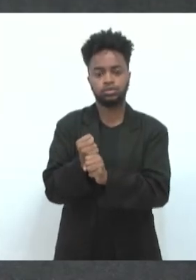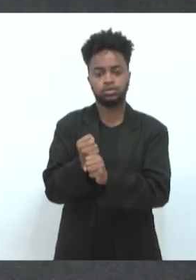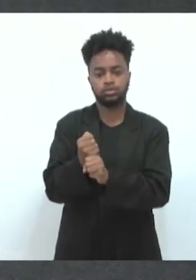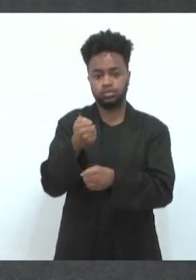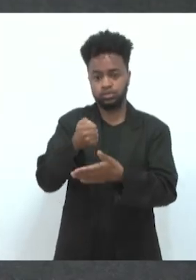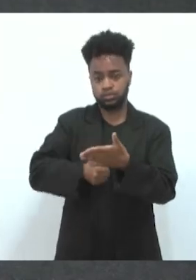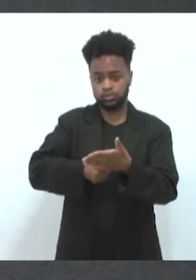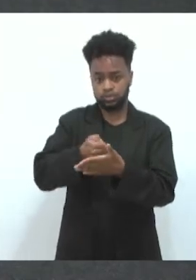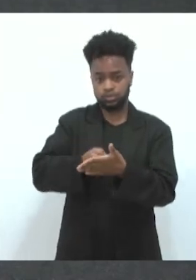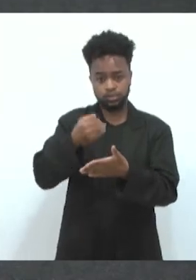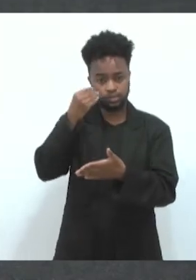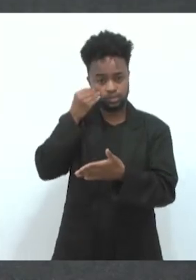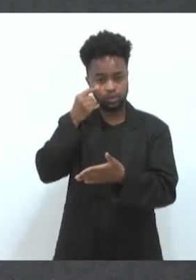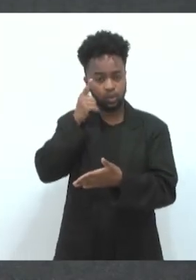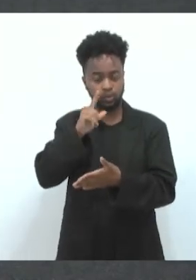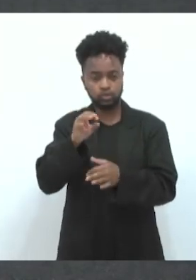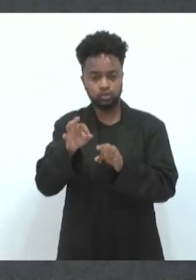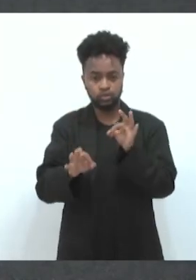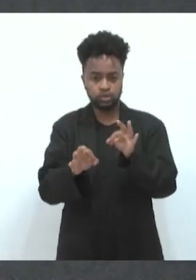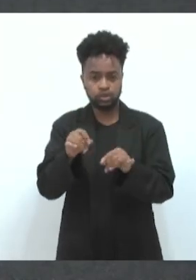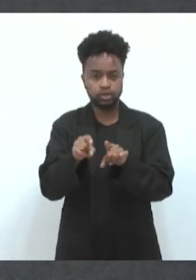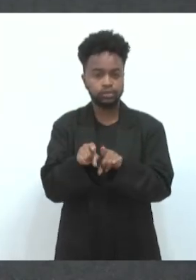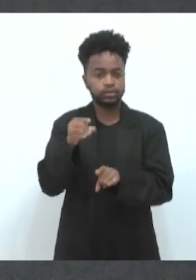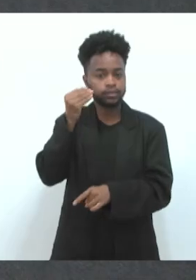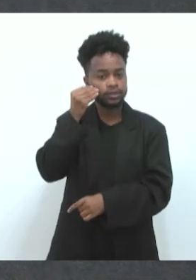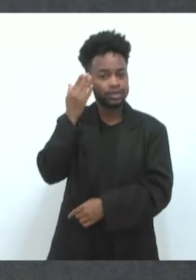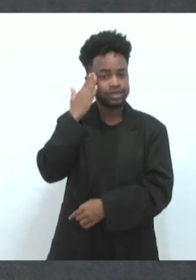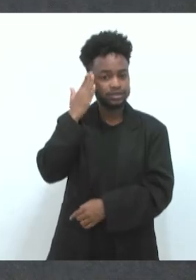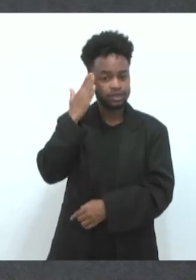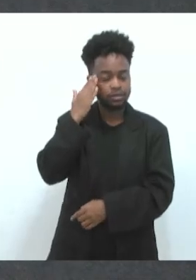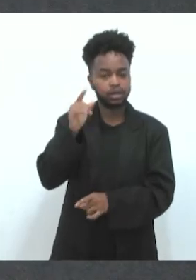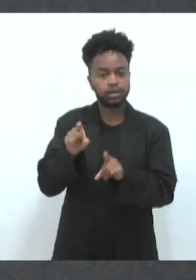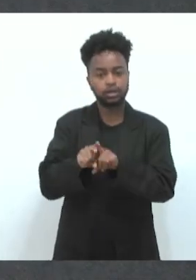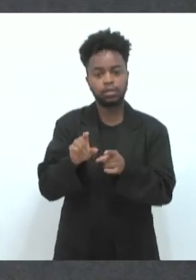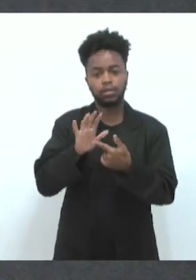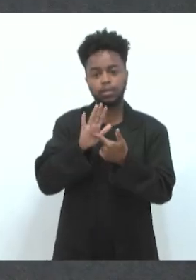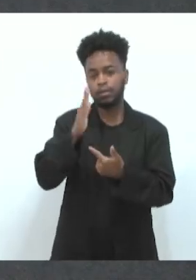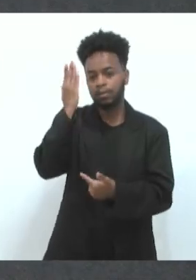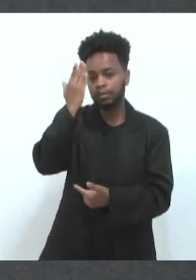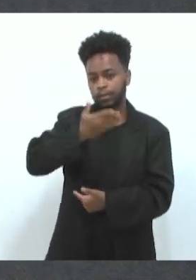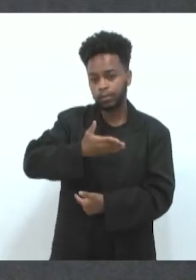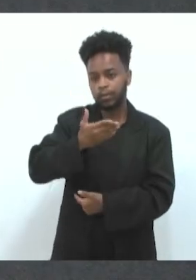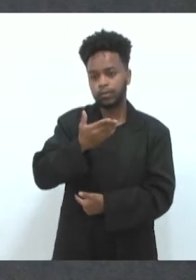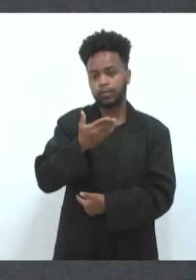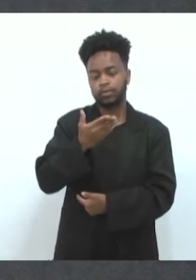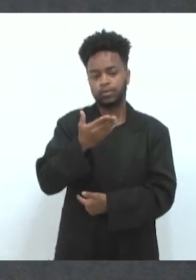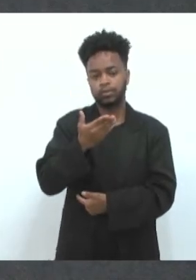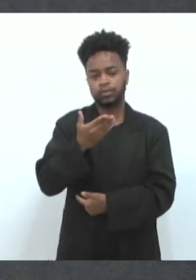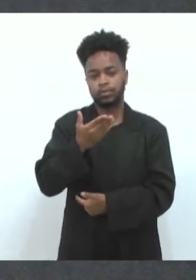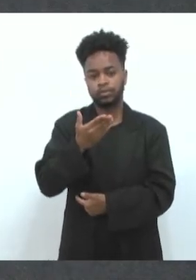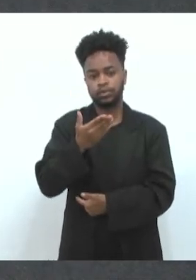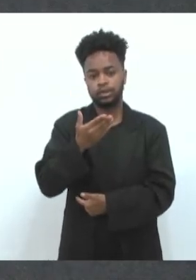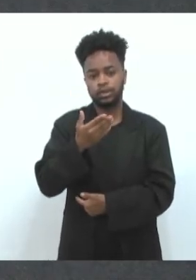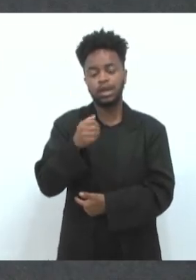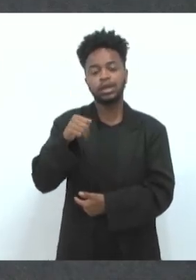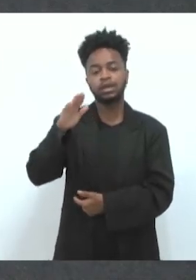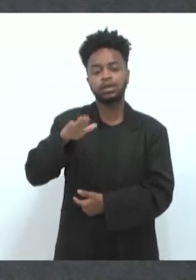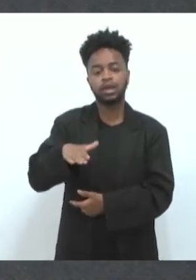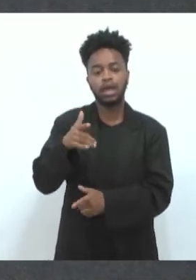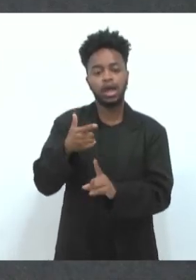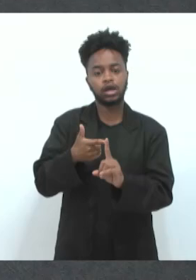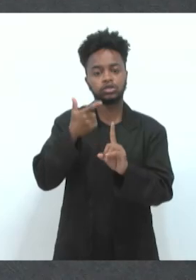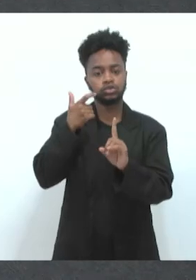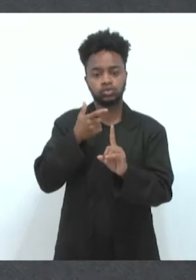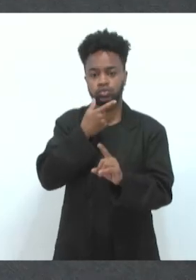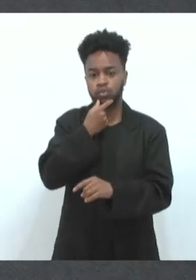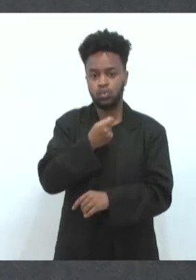justiça, lutou para saber e para comprovar o que tinha levado ao assassinato do seu